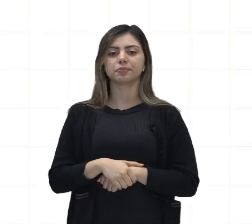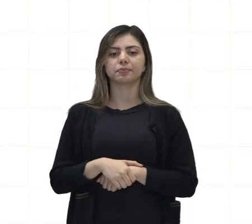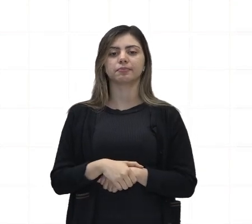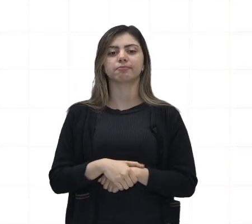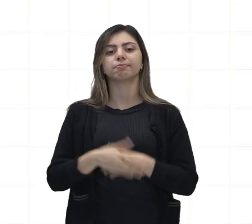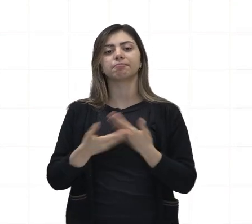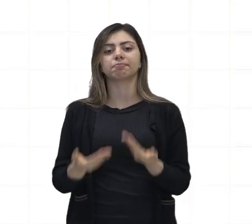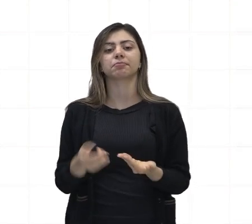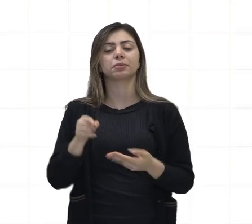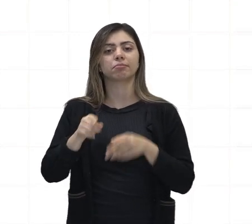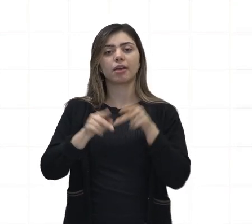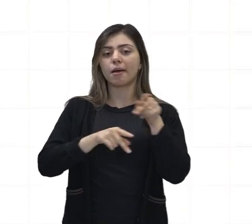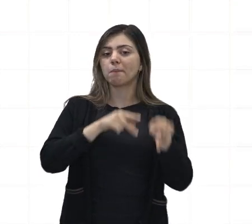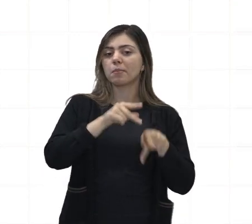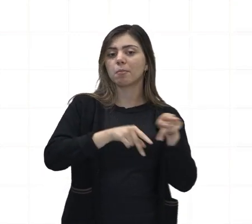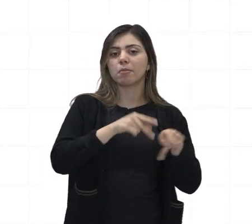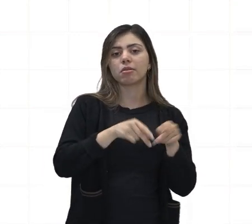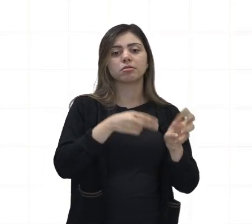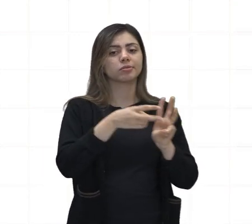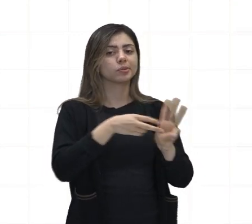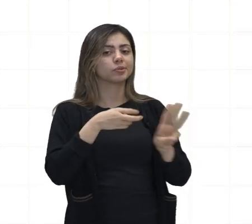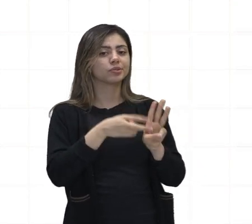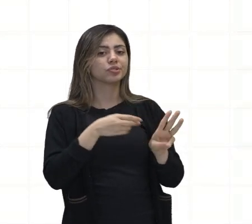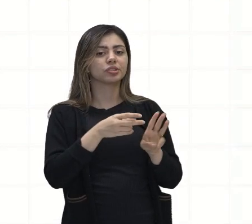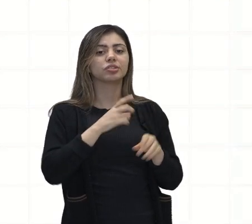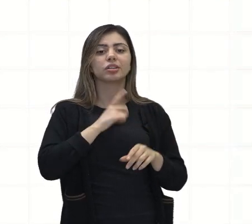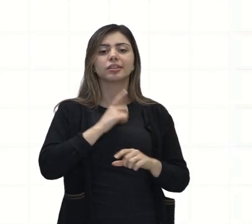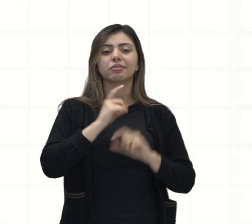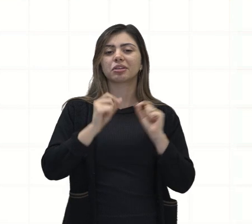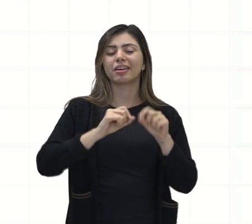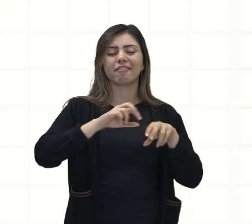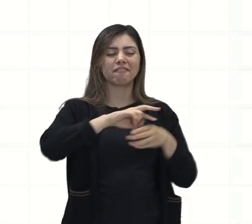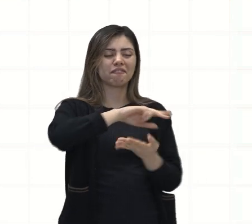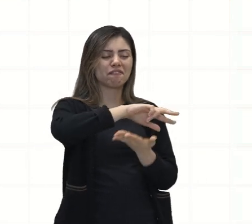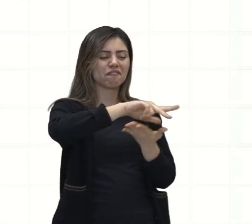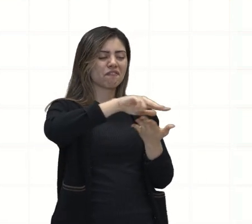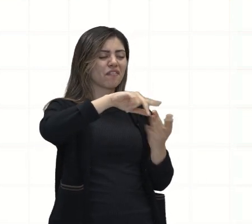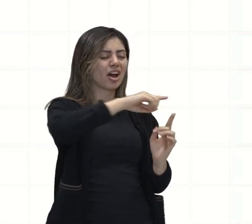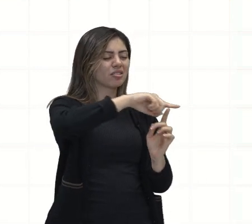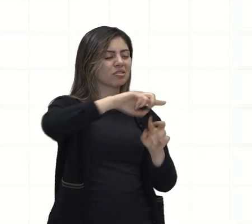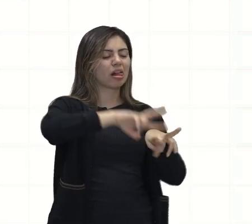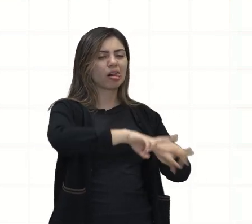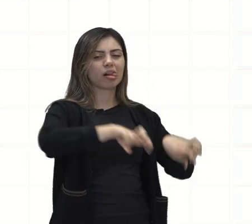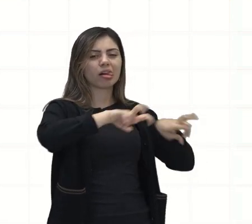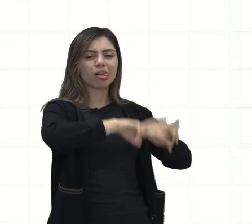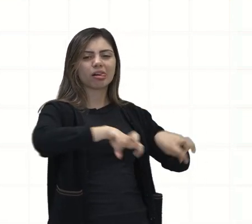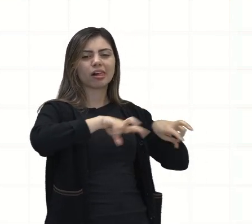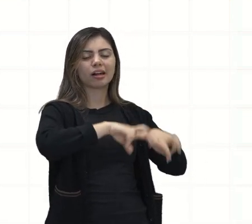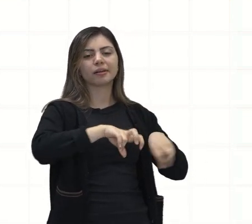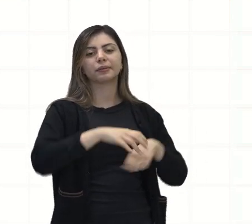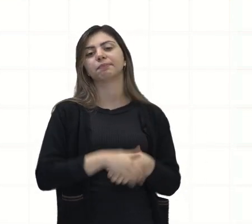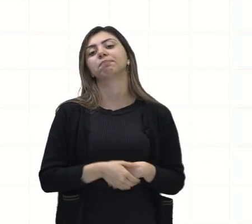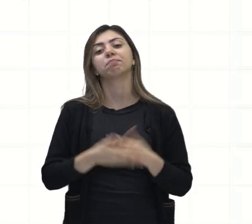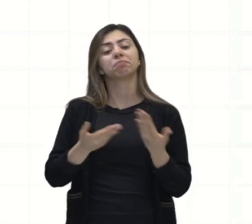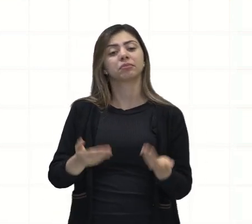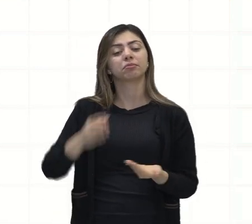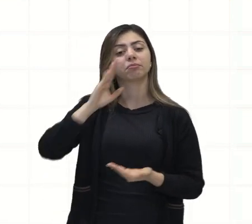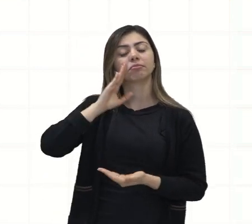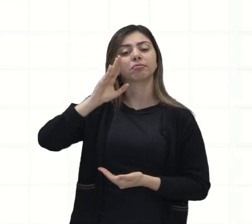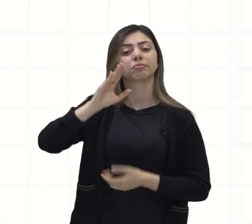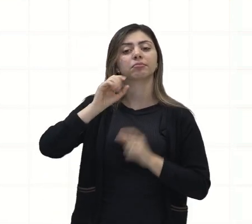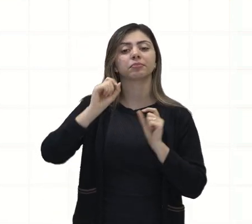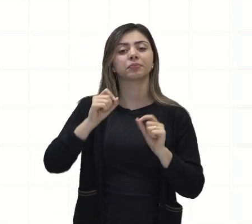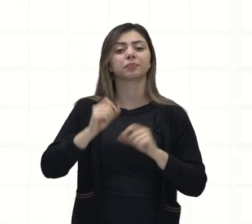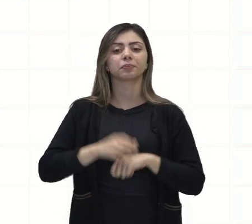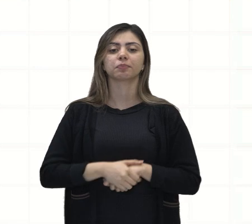Os povos indígenas foram submetidos a diversas formas de exploração, incluindo o trabalho